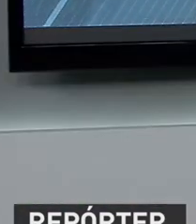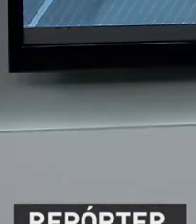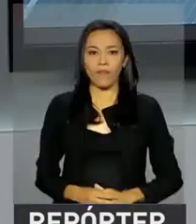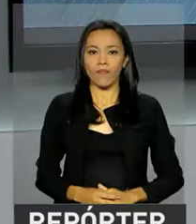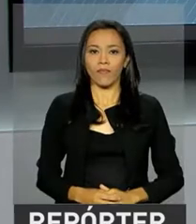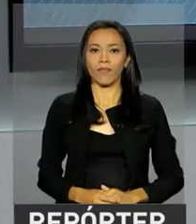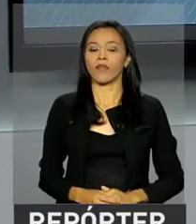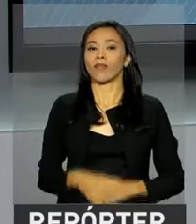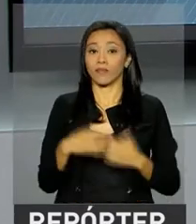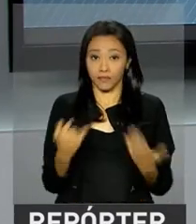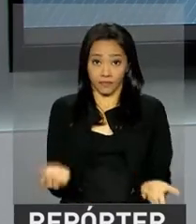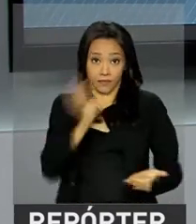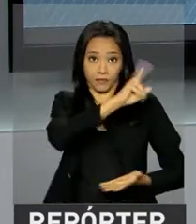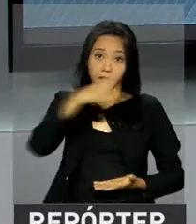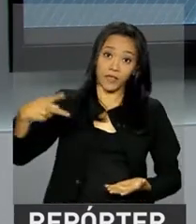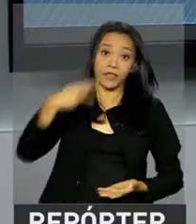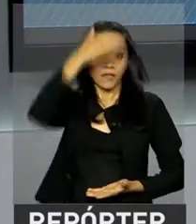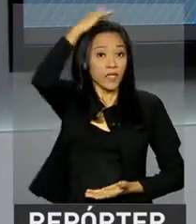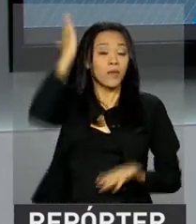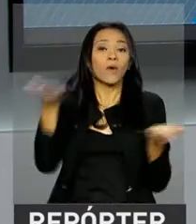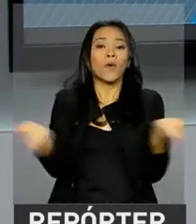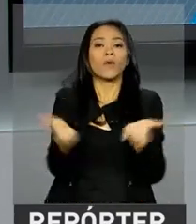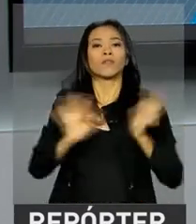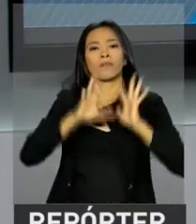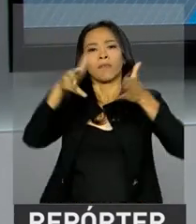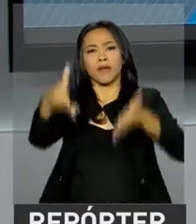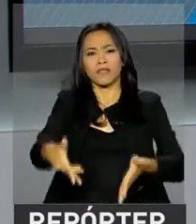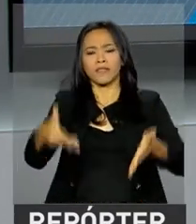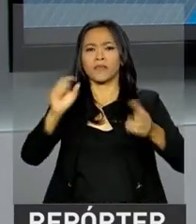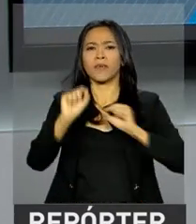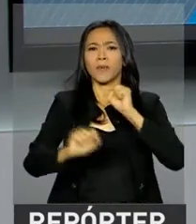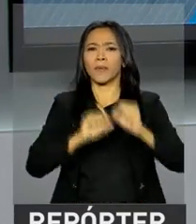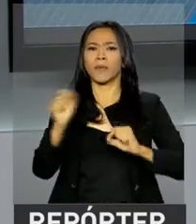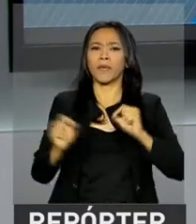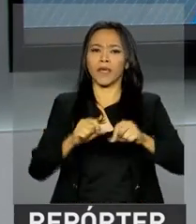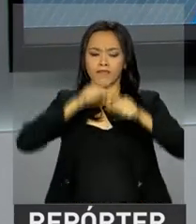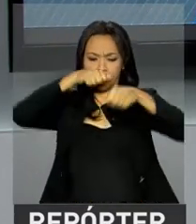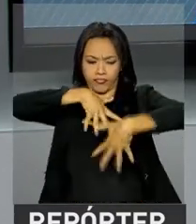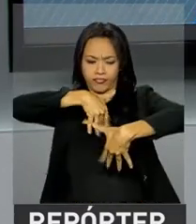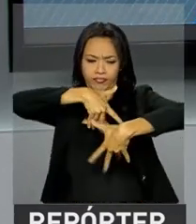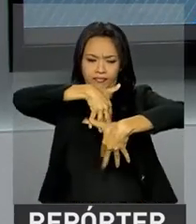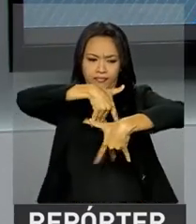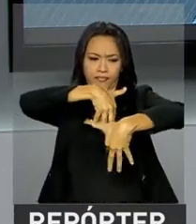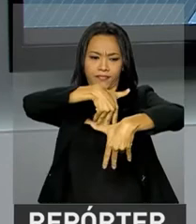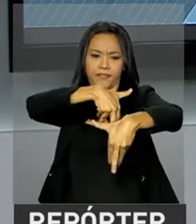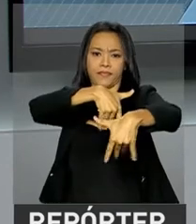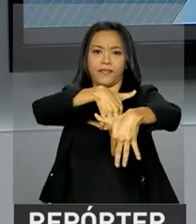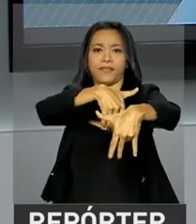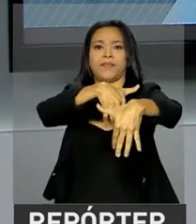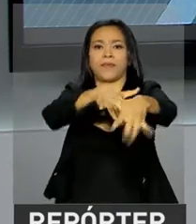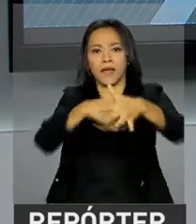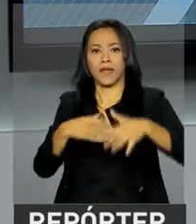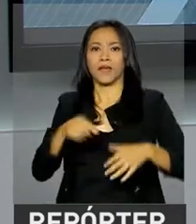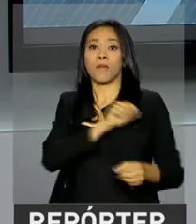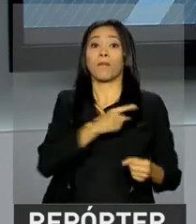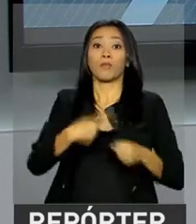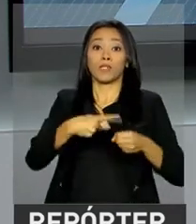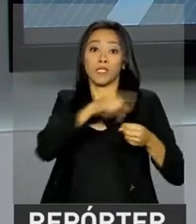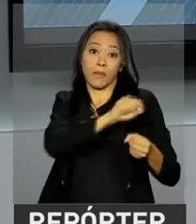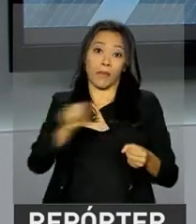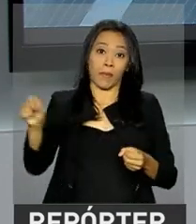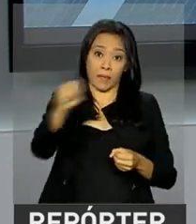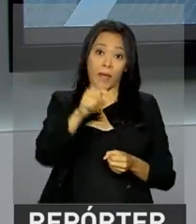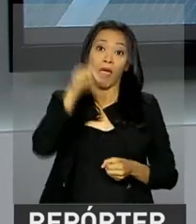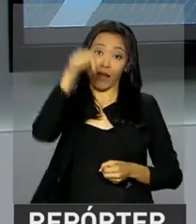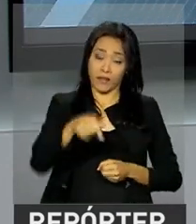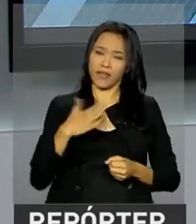O presidente Michel Temer participa hoje da abertura da sessão da Marcha a Brasília em defesa dos municípios. Você acompanha daqui a pouco aqui